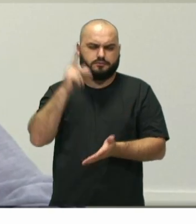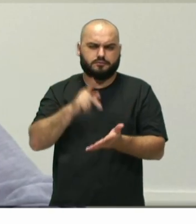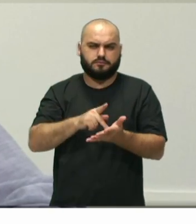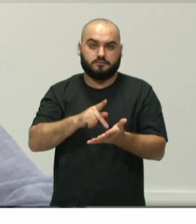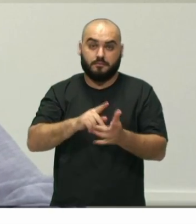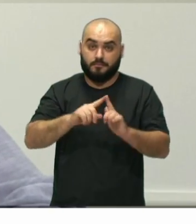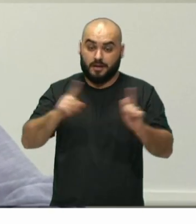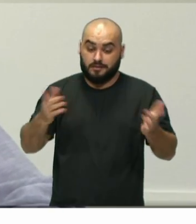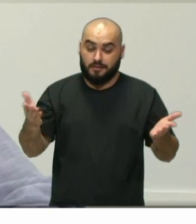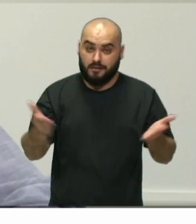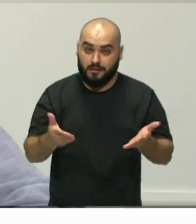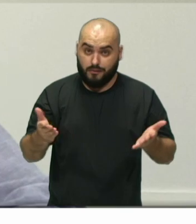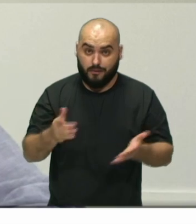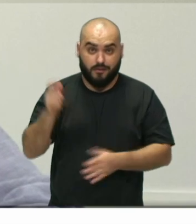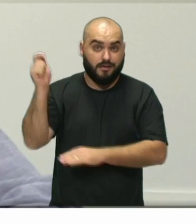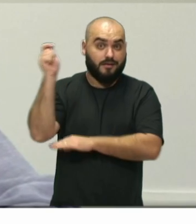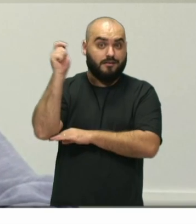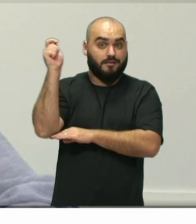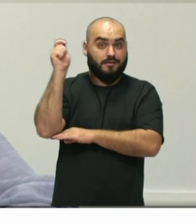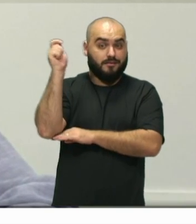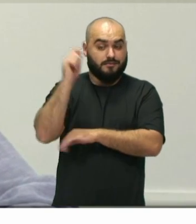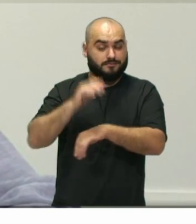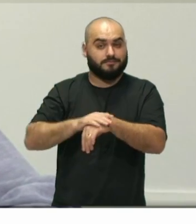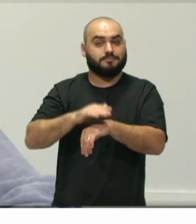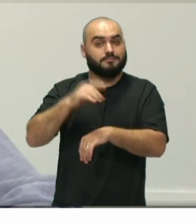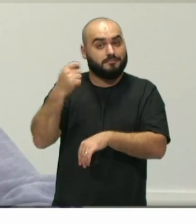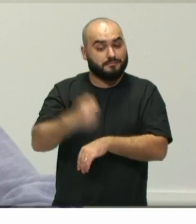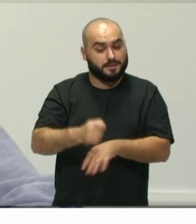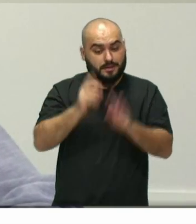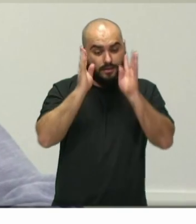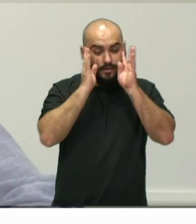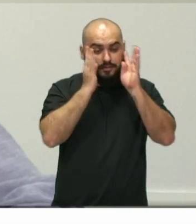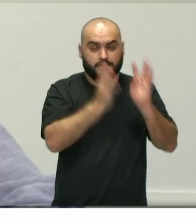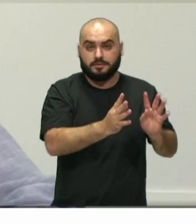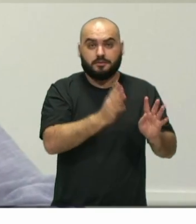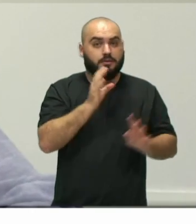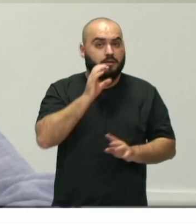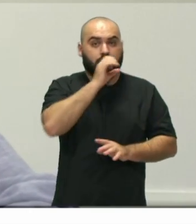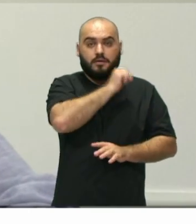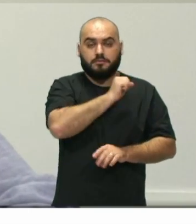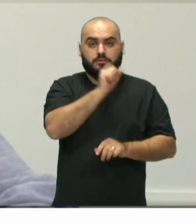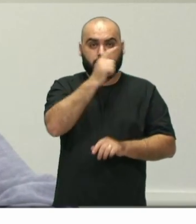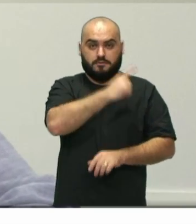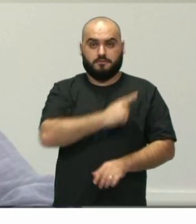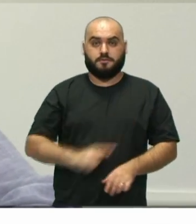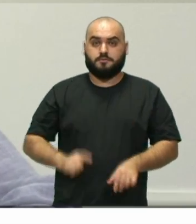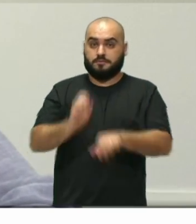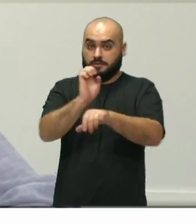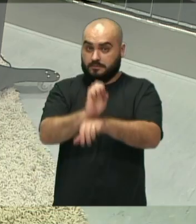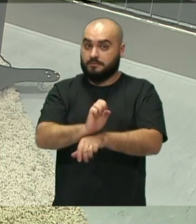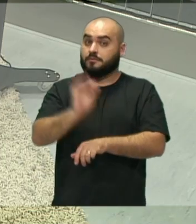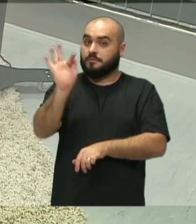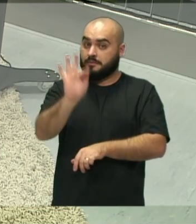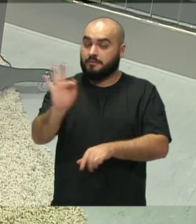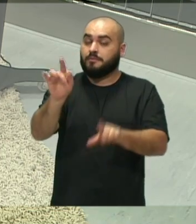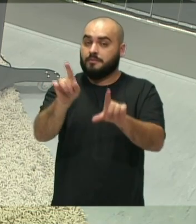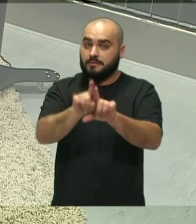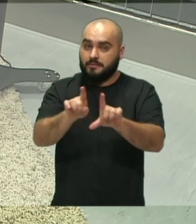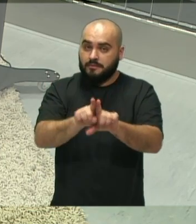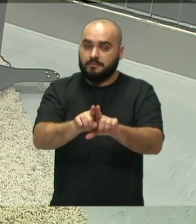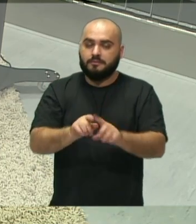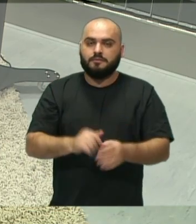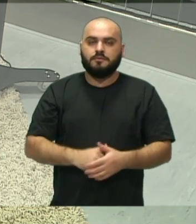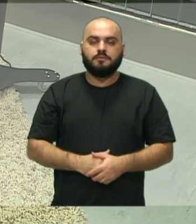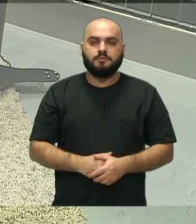claro que agora é um caso mais grave e que a gente precisa dessa atenção maior do governo do Estado e do governo federal também, né? Nas políticas públicas de